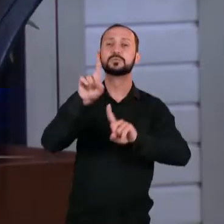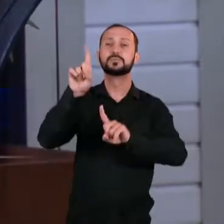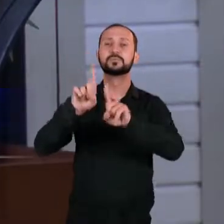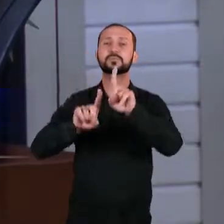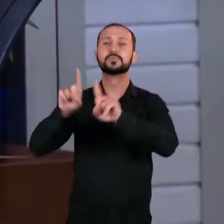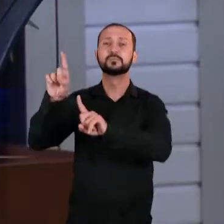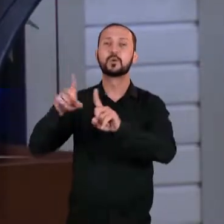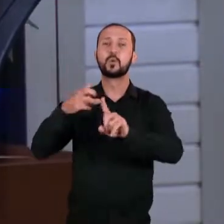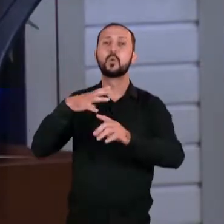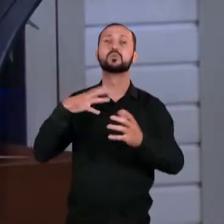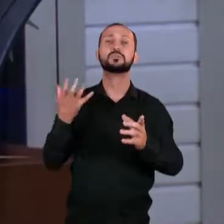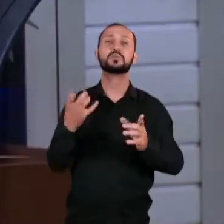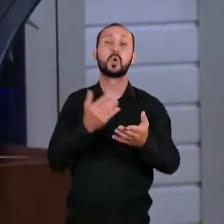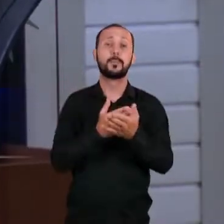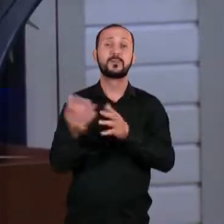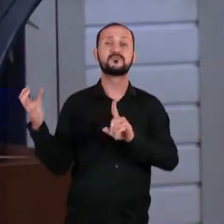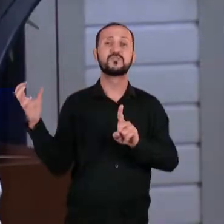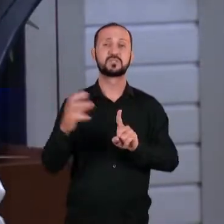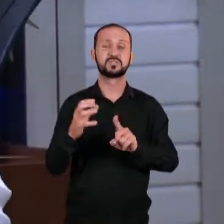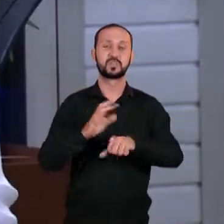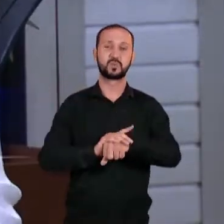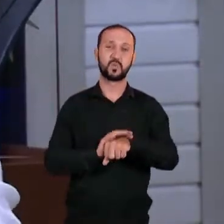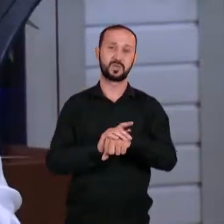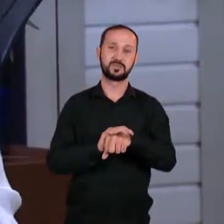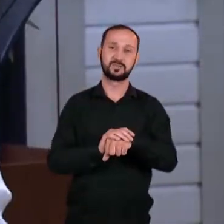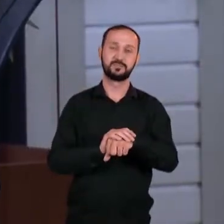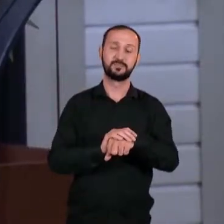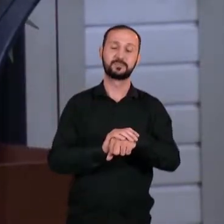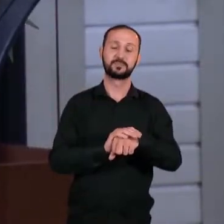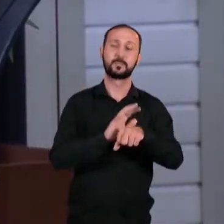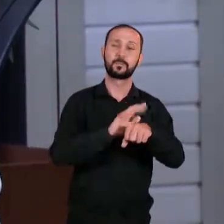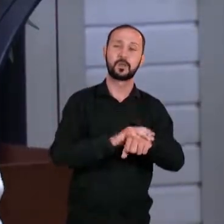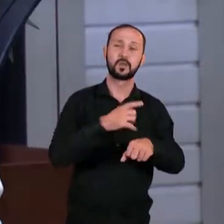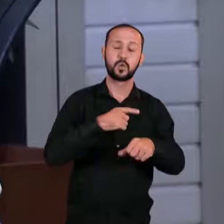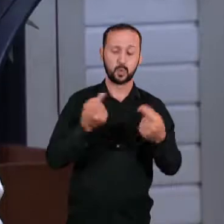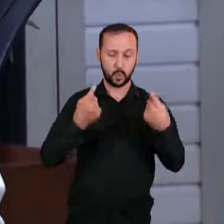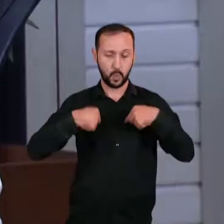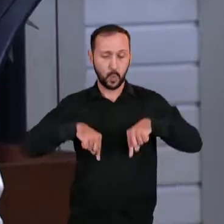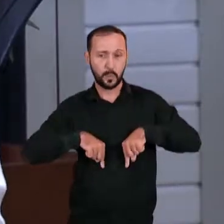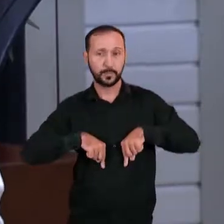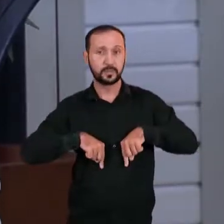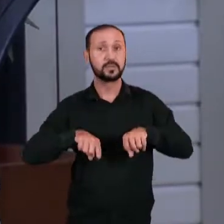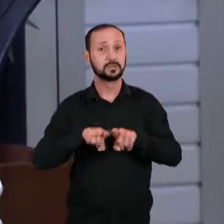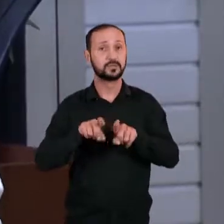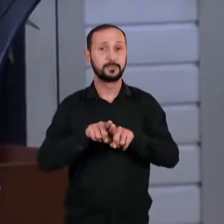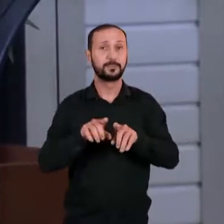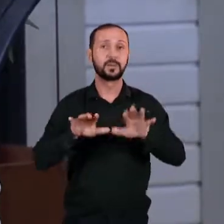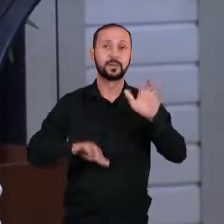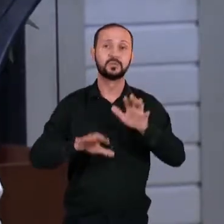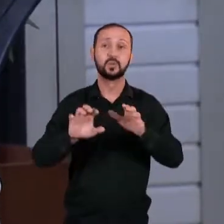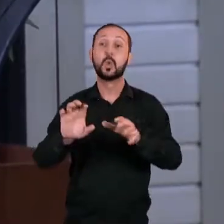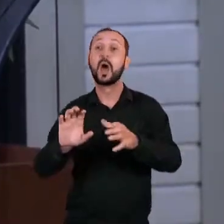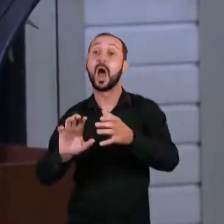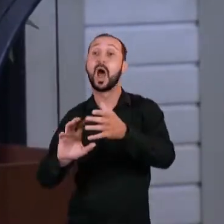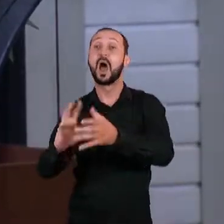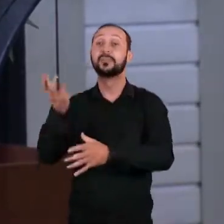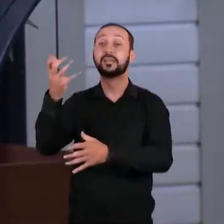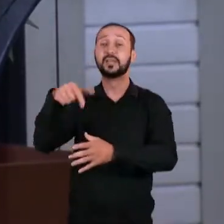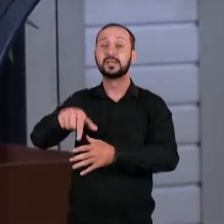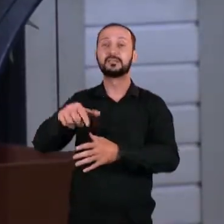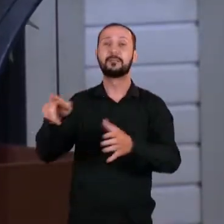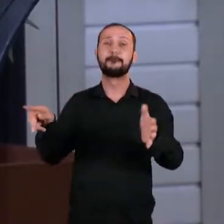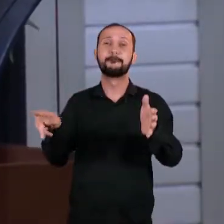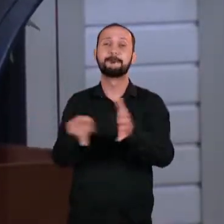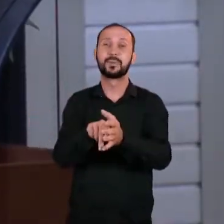os maiores adoecimentos, né? A gente não fala o adoecimento no sentido orgânico, mas no sentido de um fenômeno, né, emocional daquele